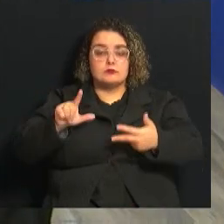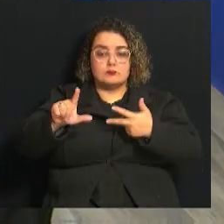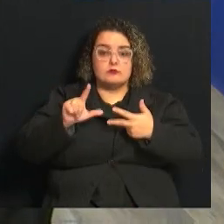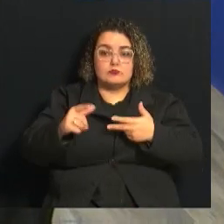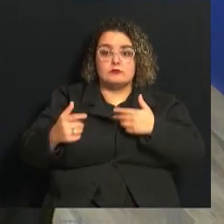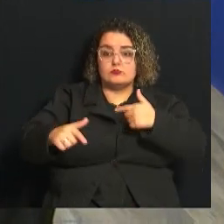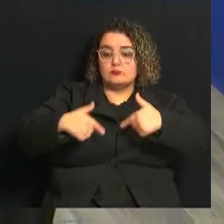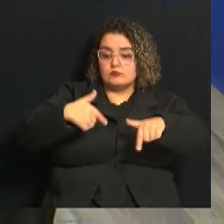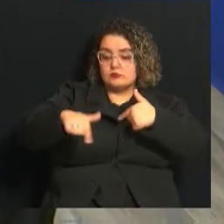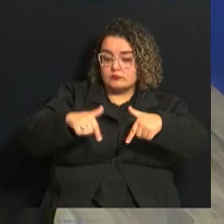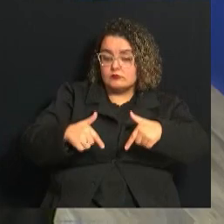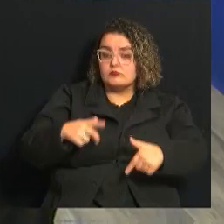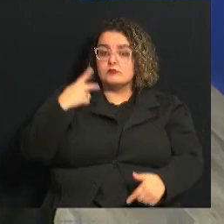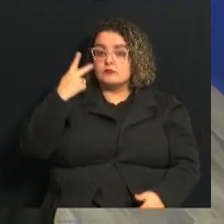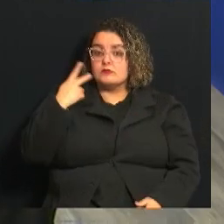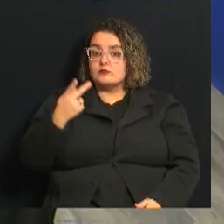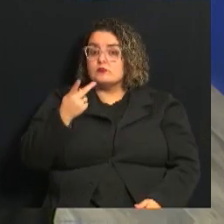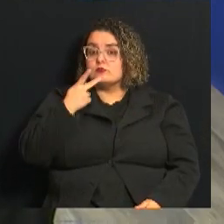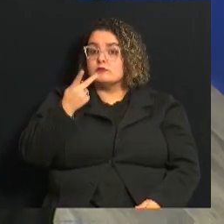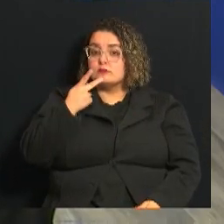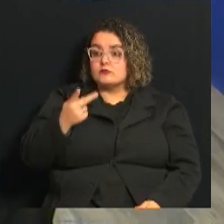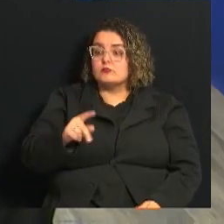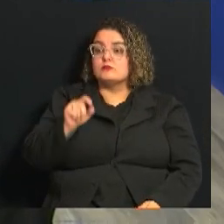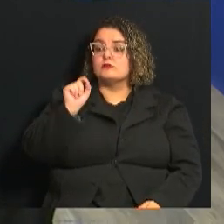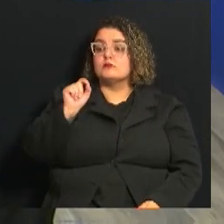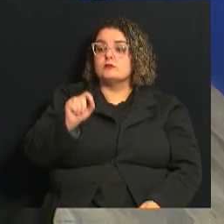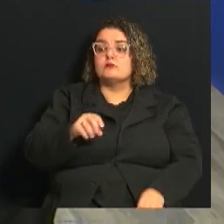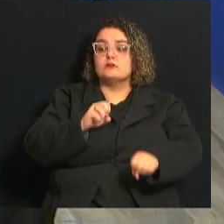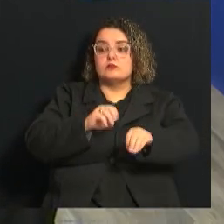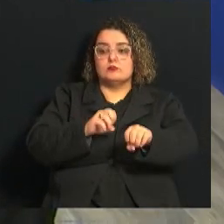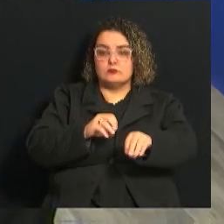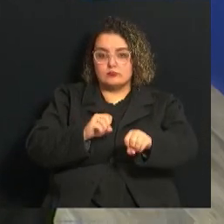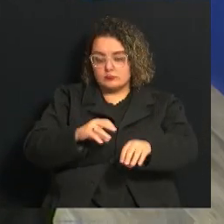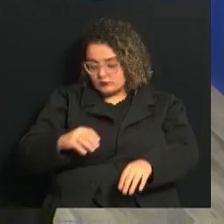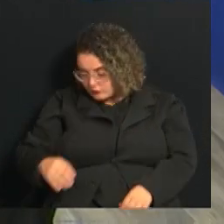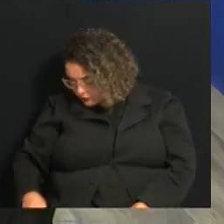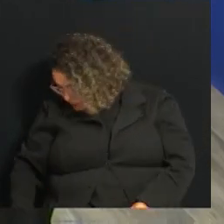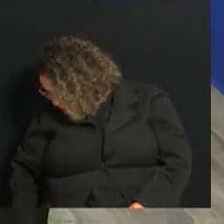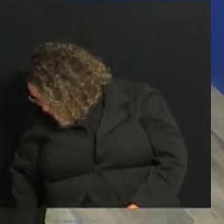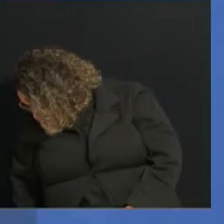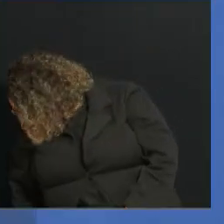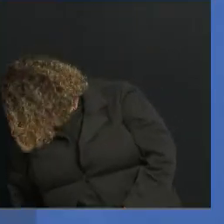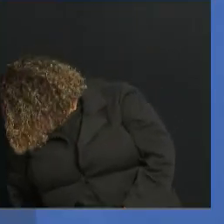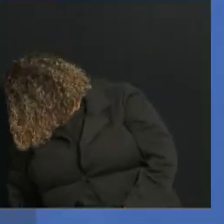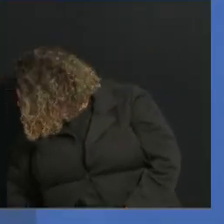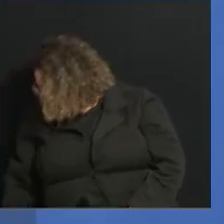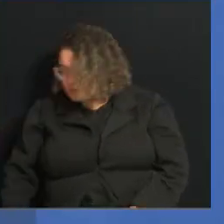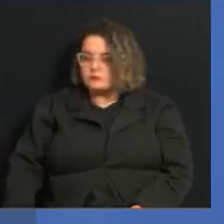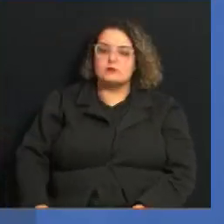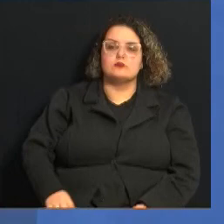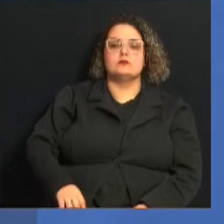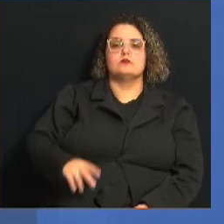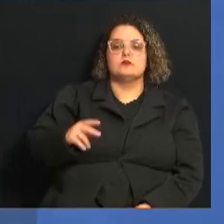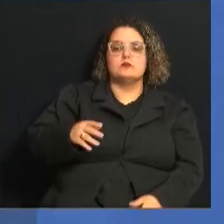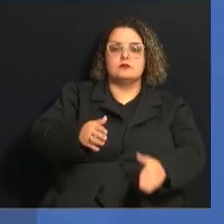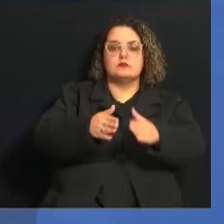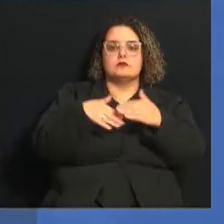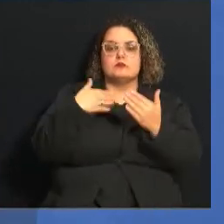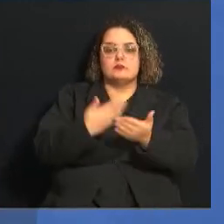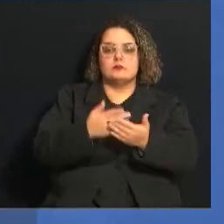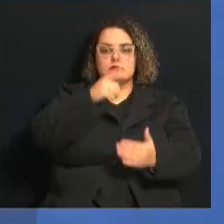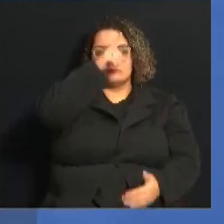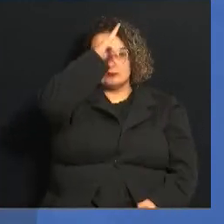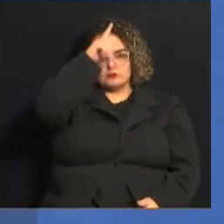trabalho dos parlamentares a gente fala sobre educação agora é a gente vai falar de um requerimento do vereador Gustavo preta na verdade são